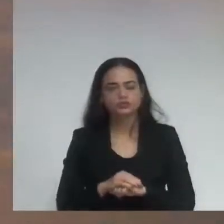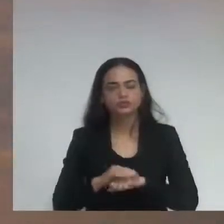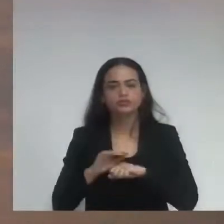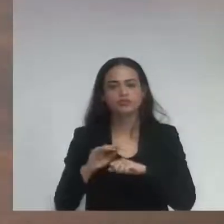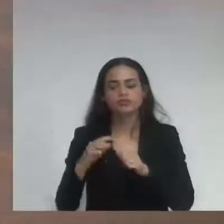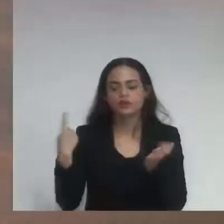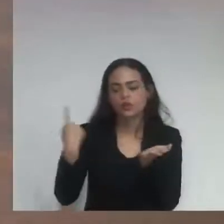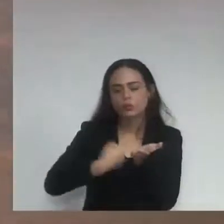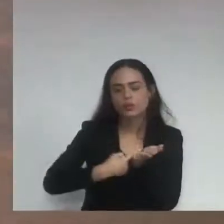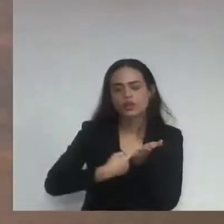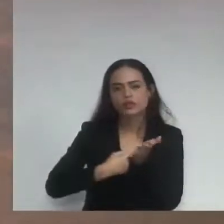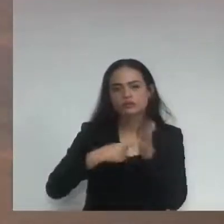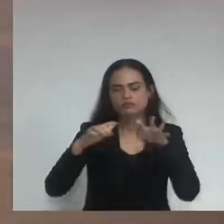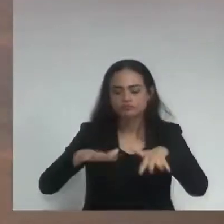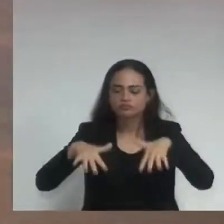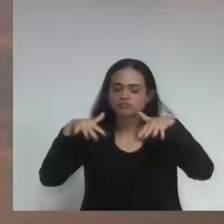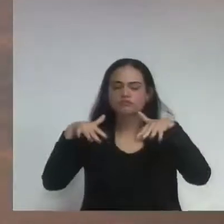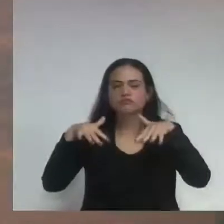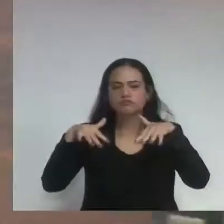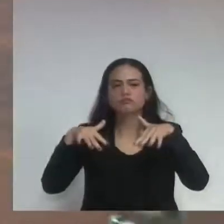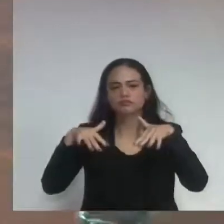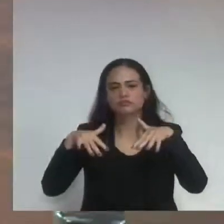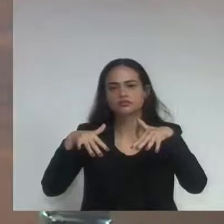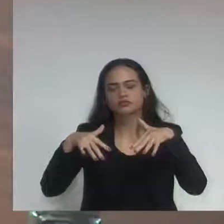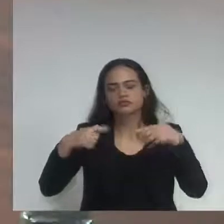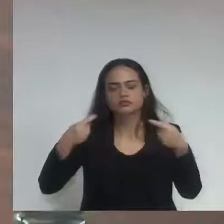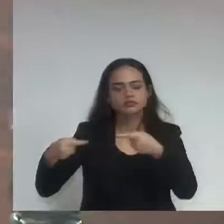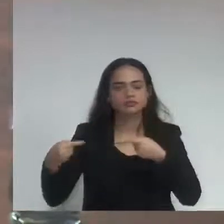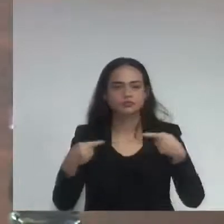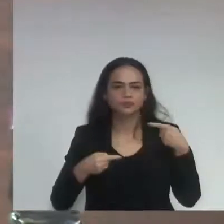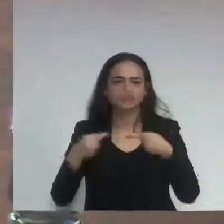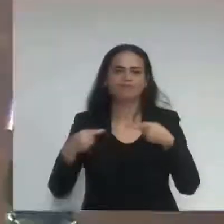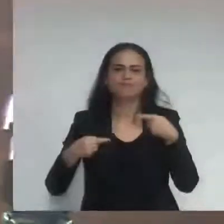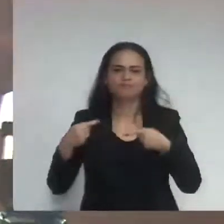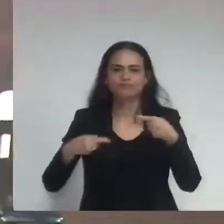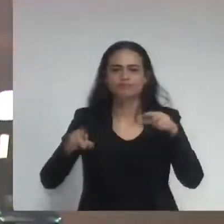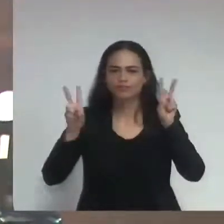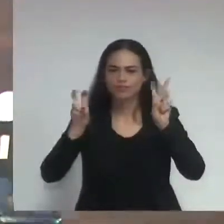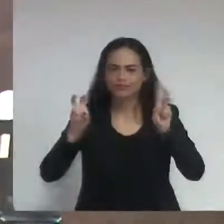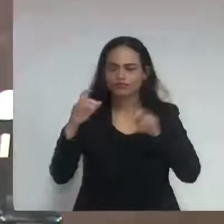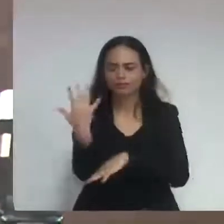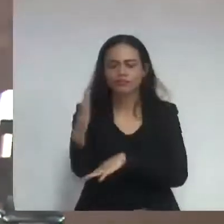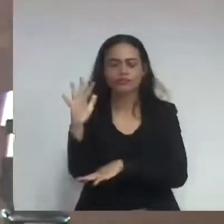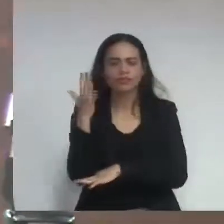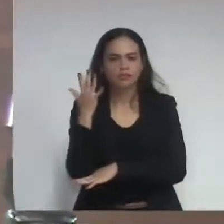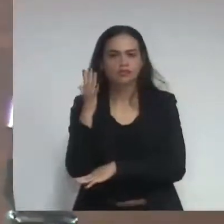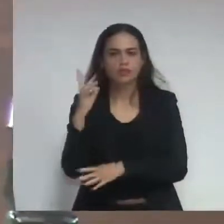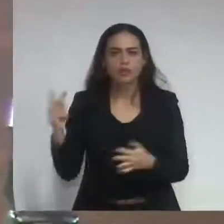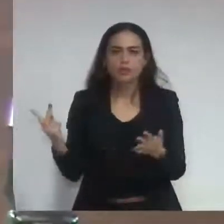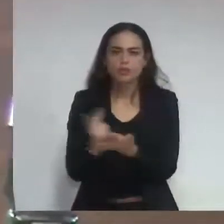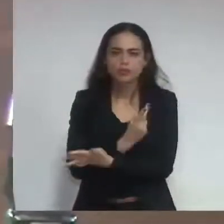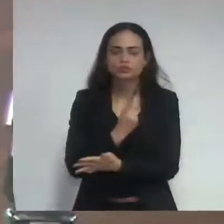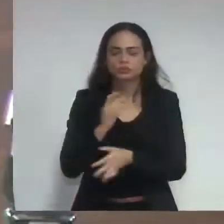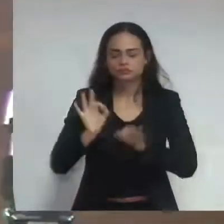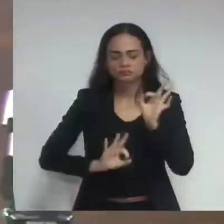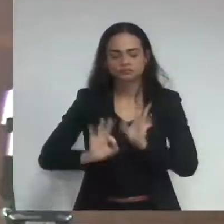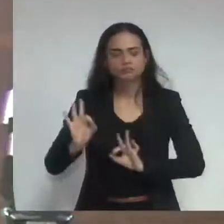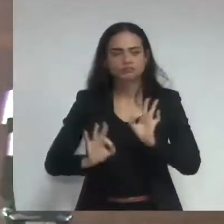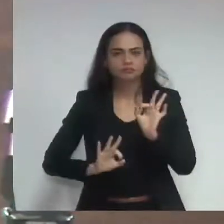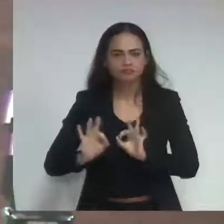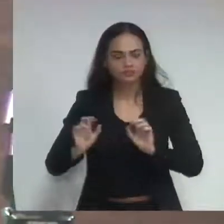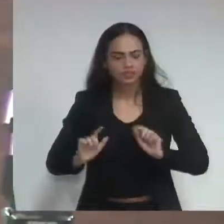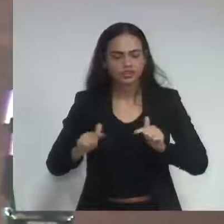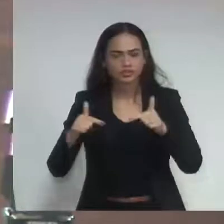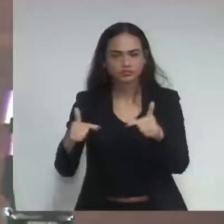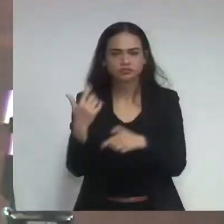audiência pública para debater uma política de educação ambiental, né, construir um plano municipal de educação ambiental. O que